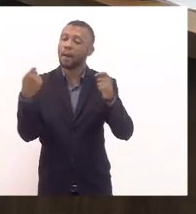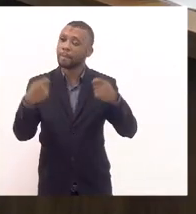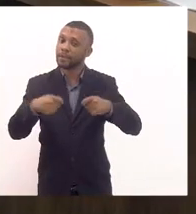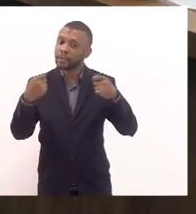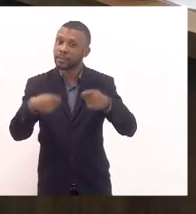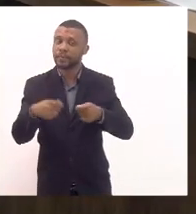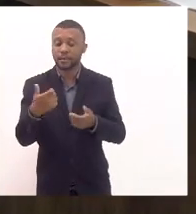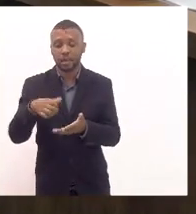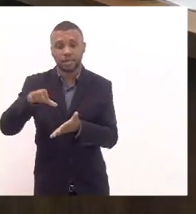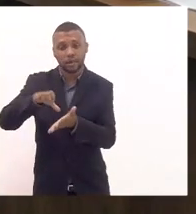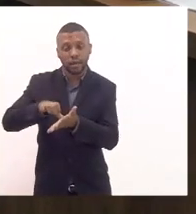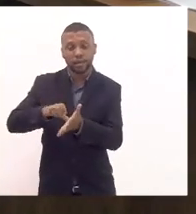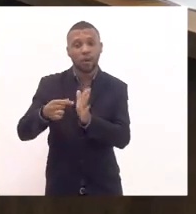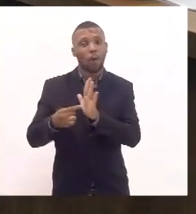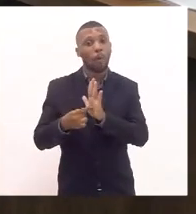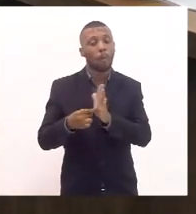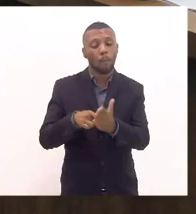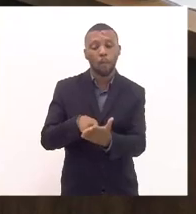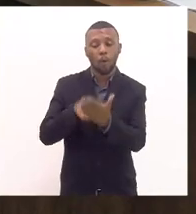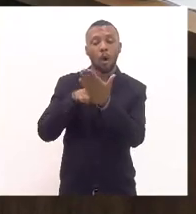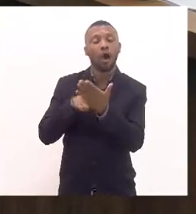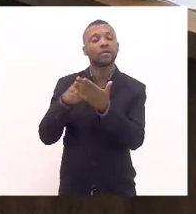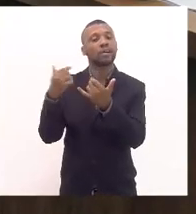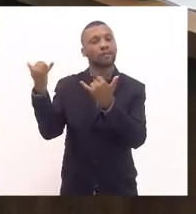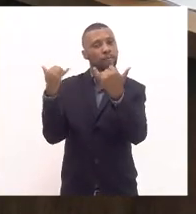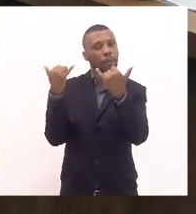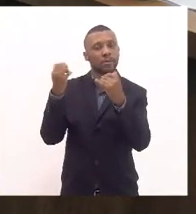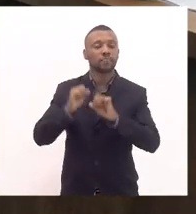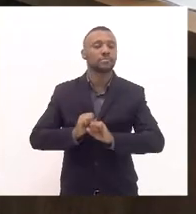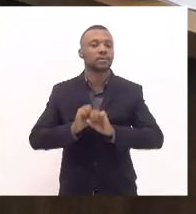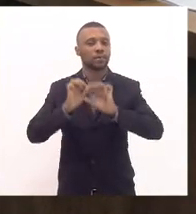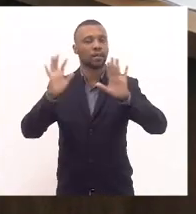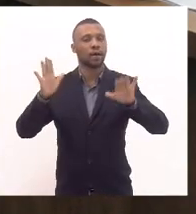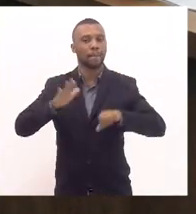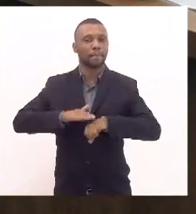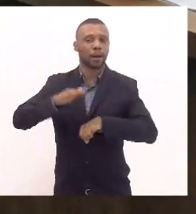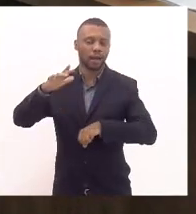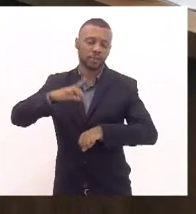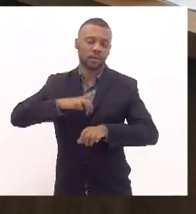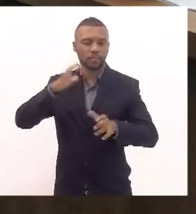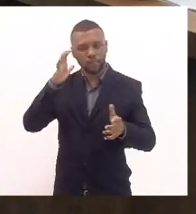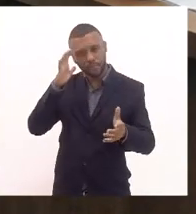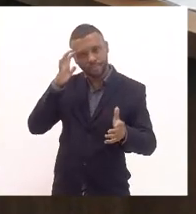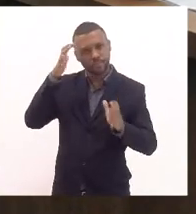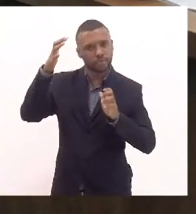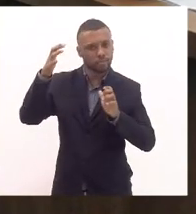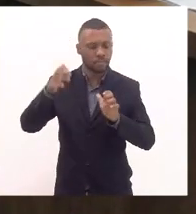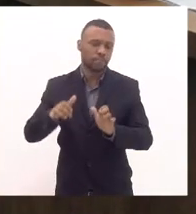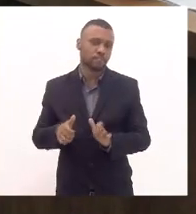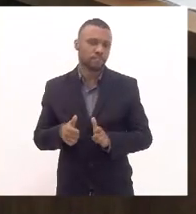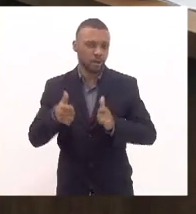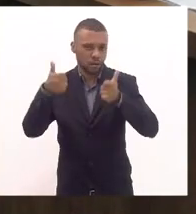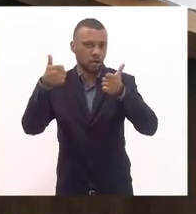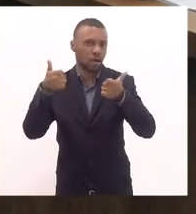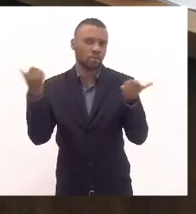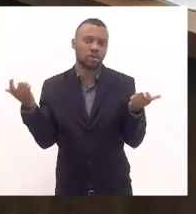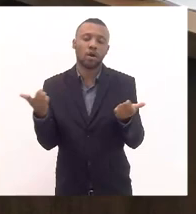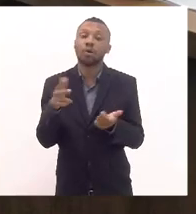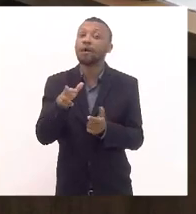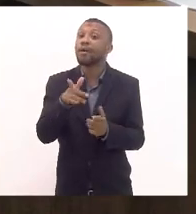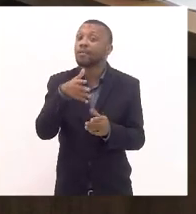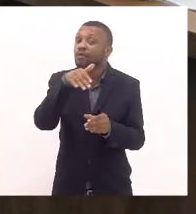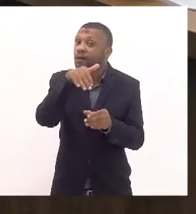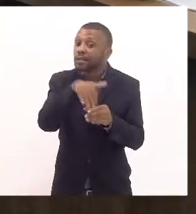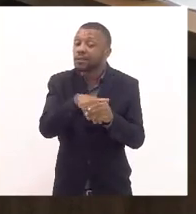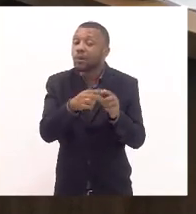elas sejam mais claras tenham uma melhor resolutividade então eu não tô voltando